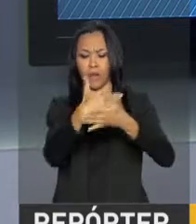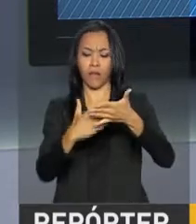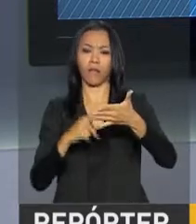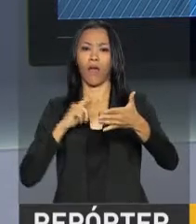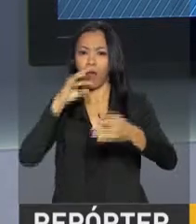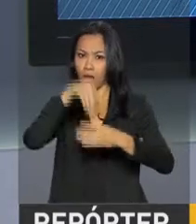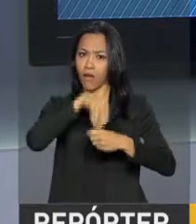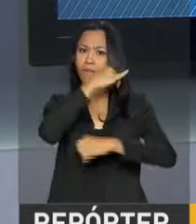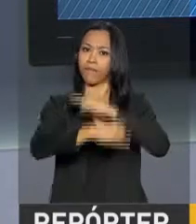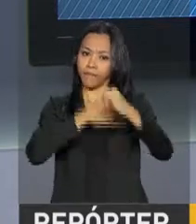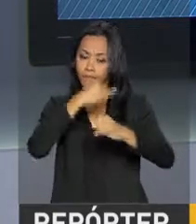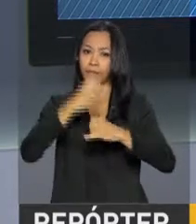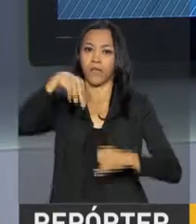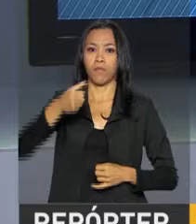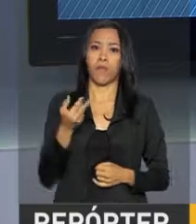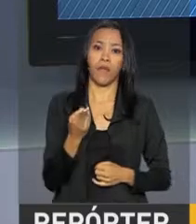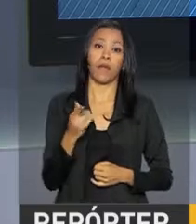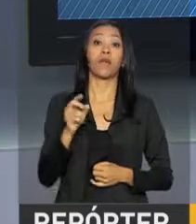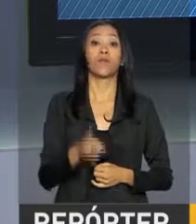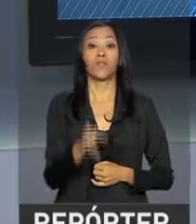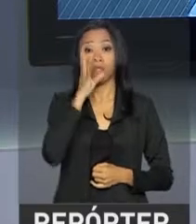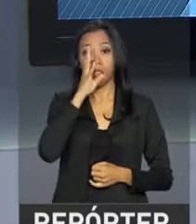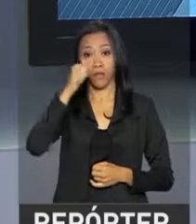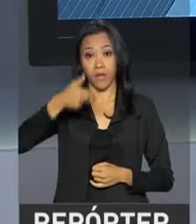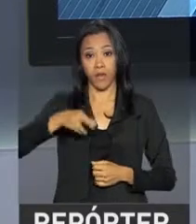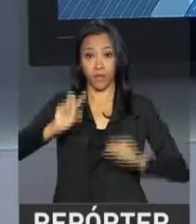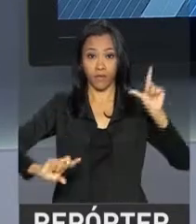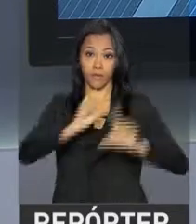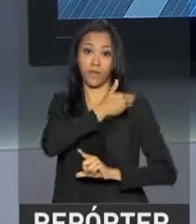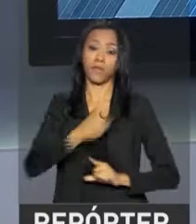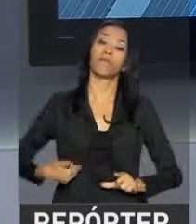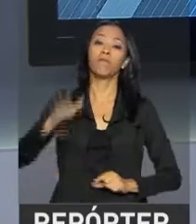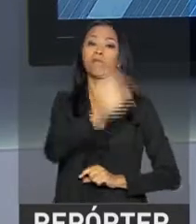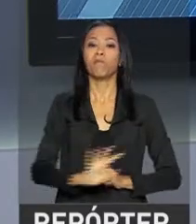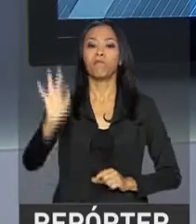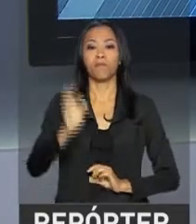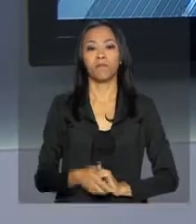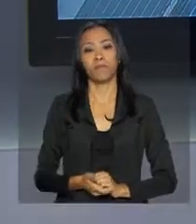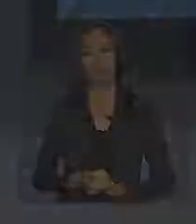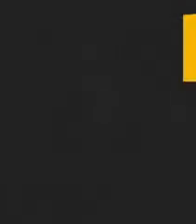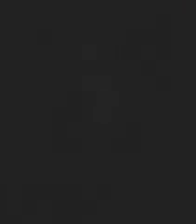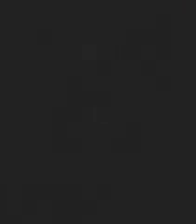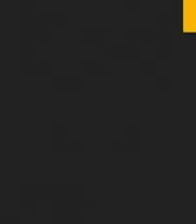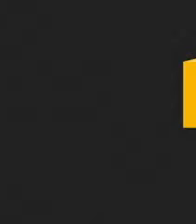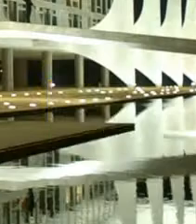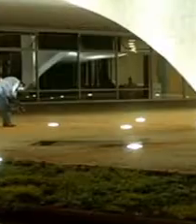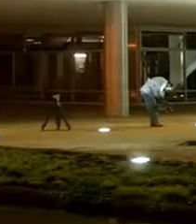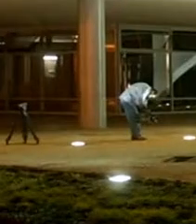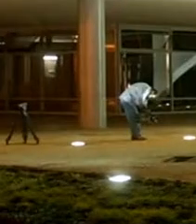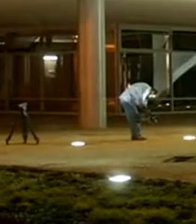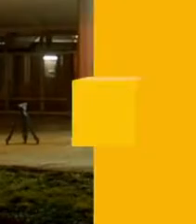também está na página da NBR na internet. Continue com a gente na NBR, a TV do Governo Federal.